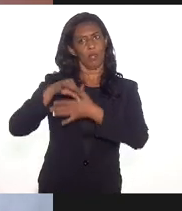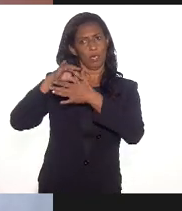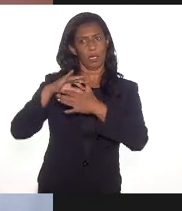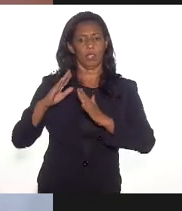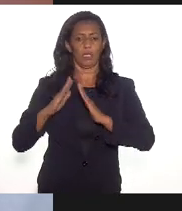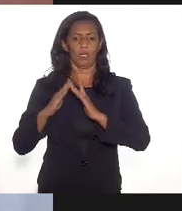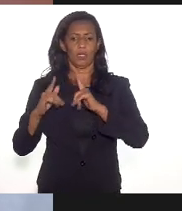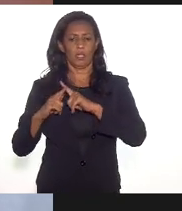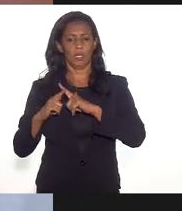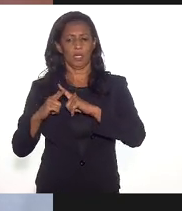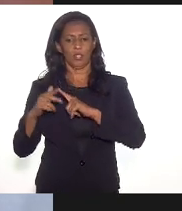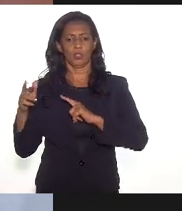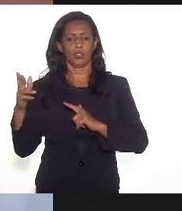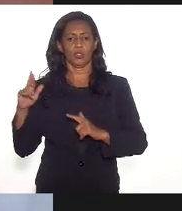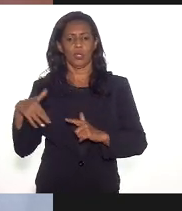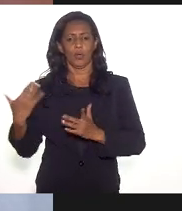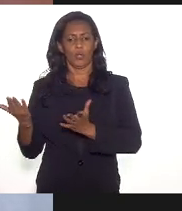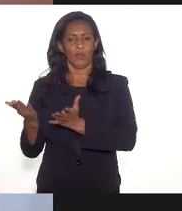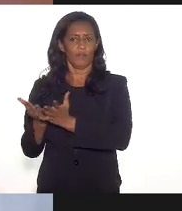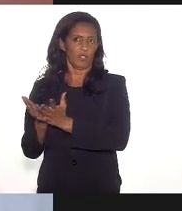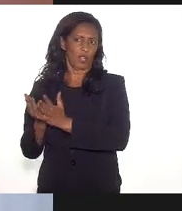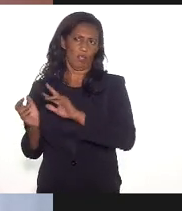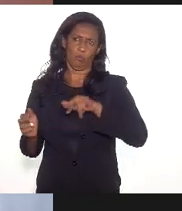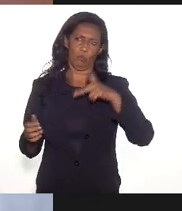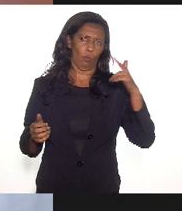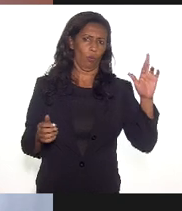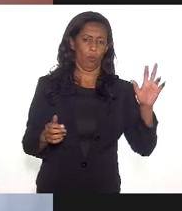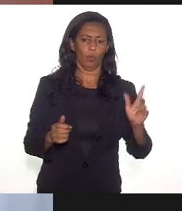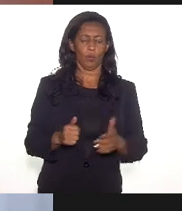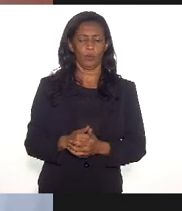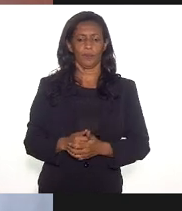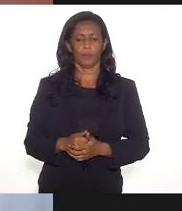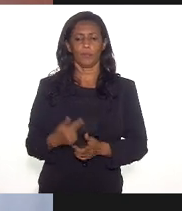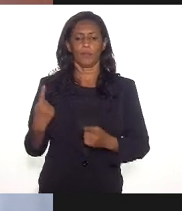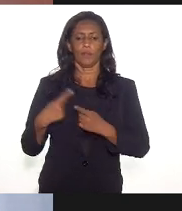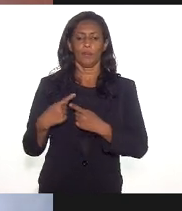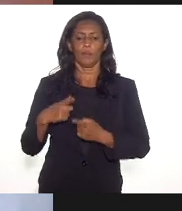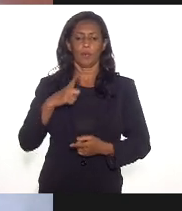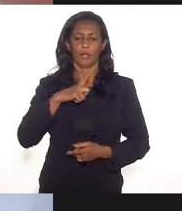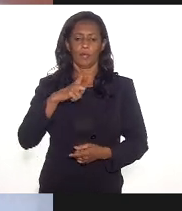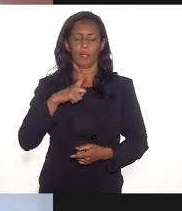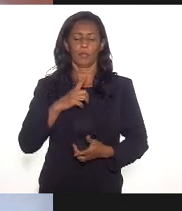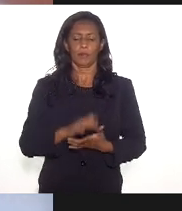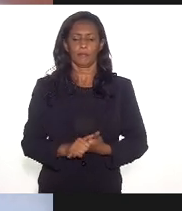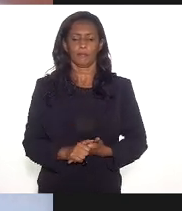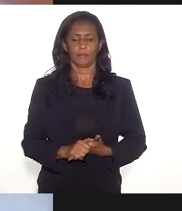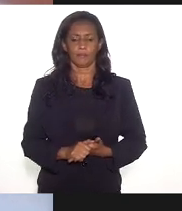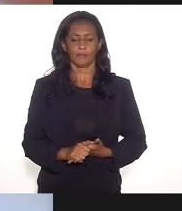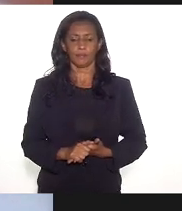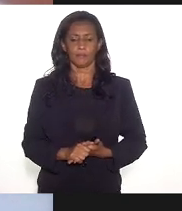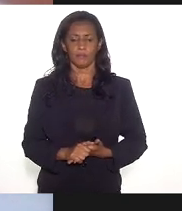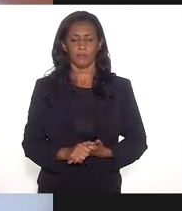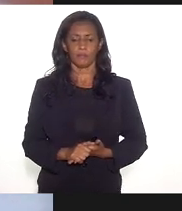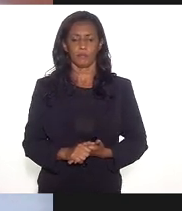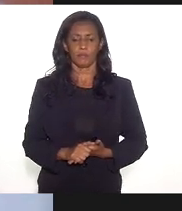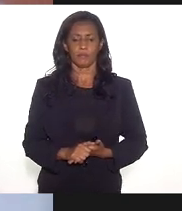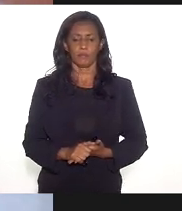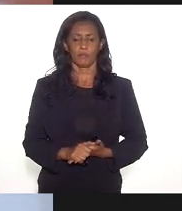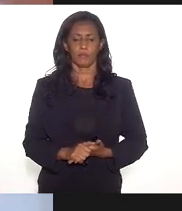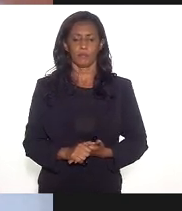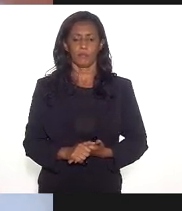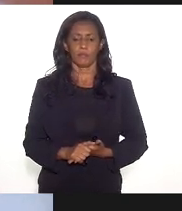tanto evangélicas como de outras religiões. Porque está circulando na rede uma